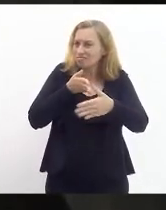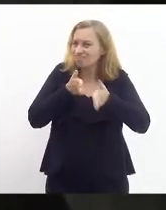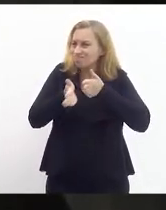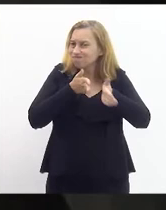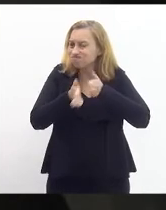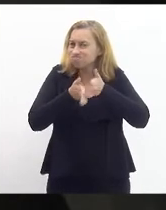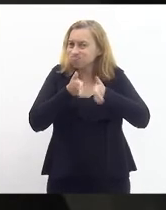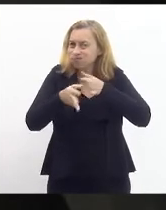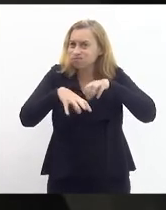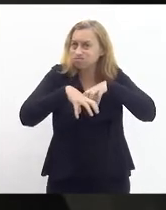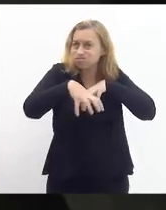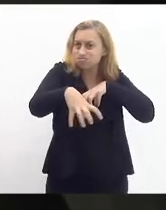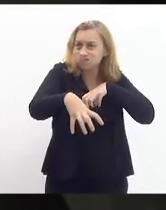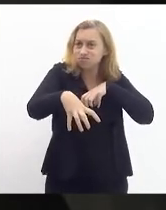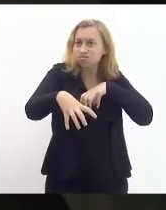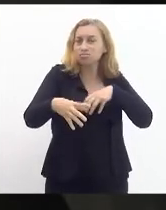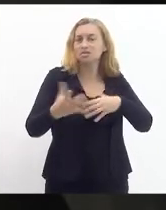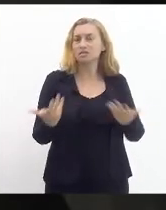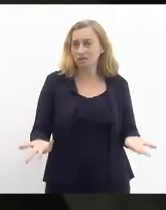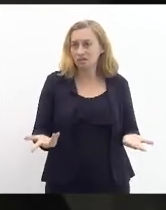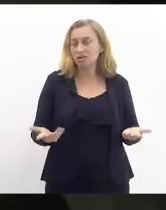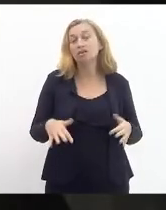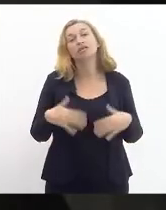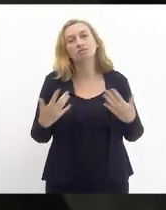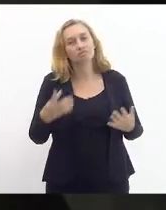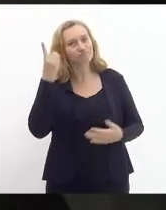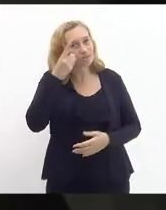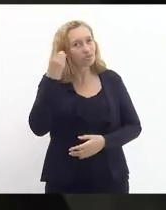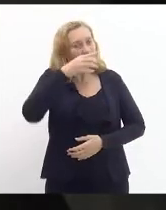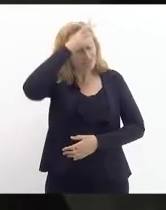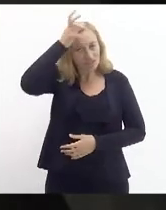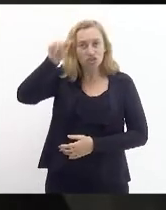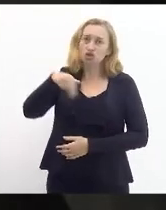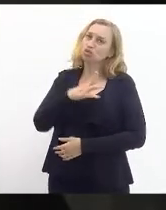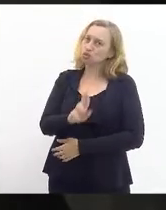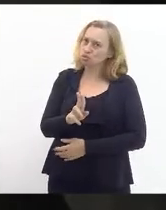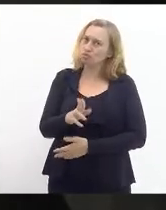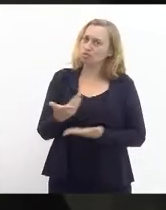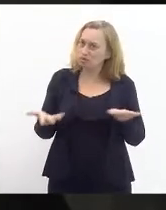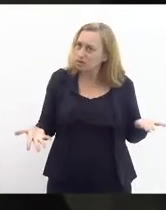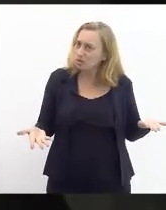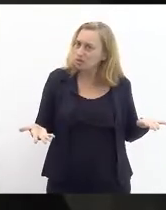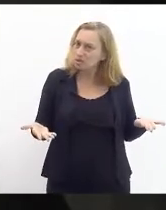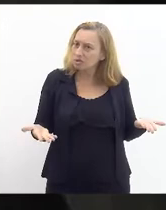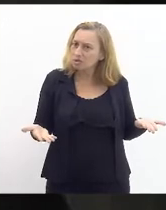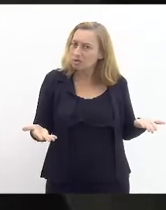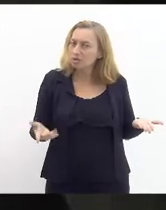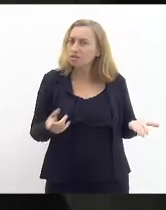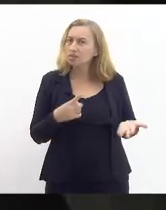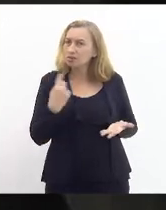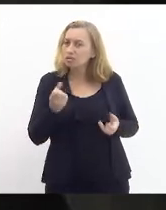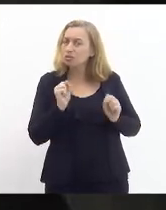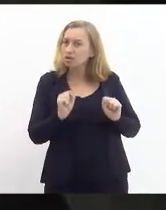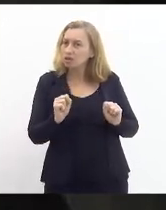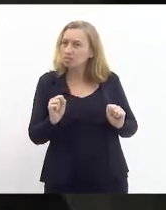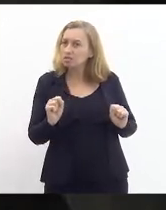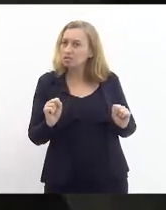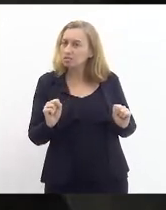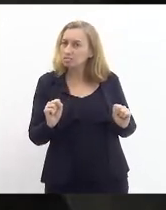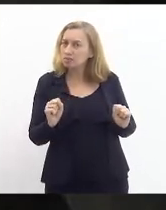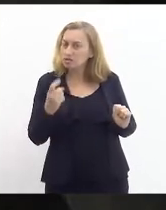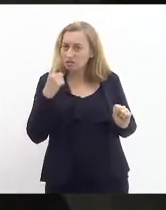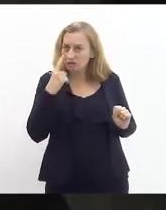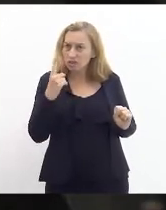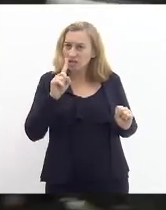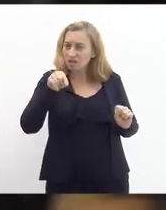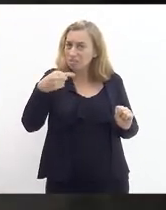atividade remotas então você pode te ajudou um mínimo que era de se esperar é que depois de